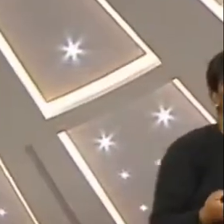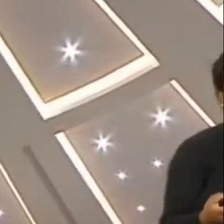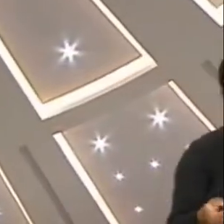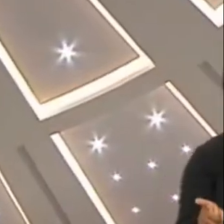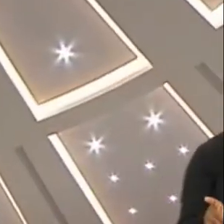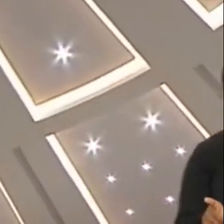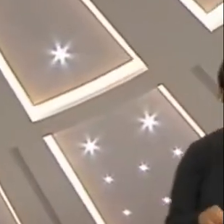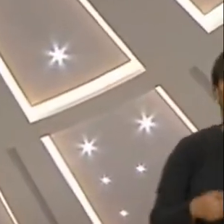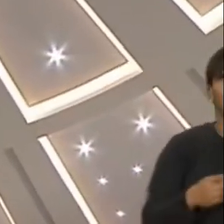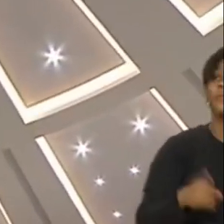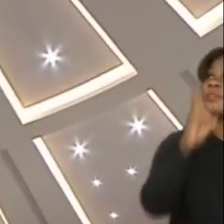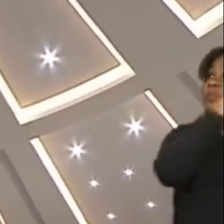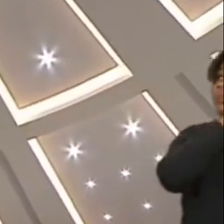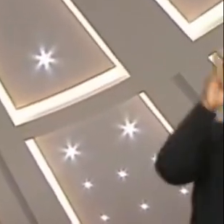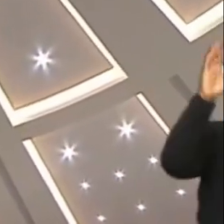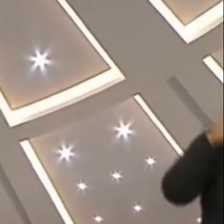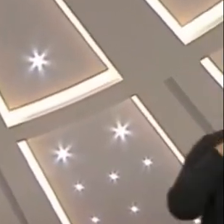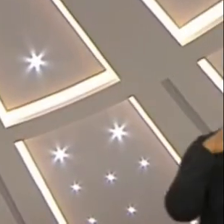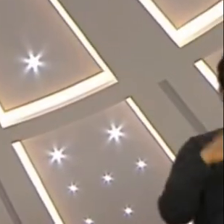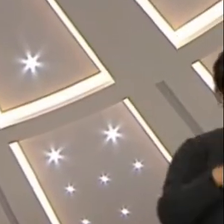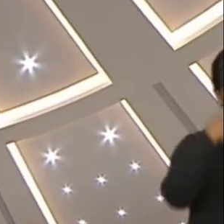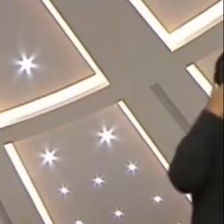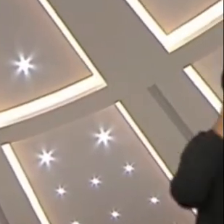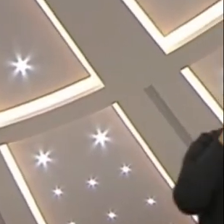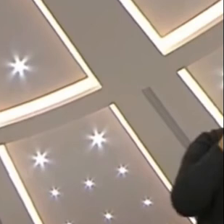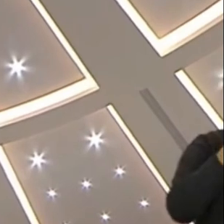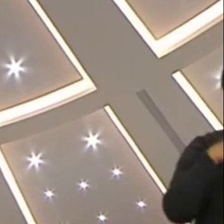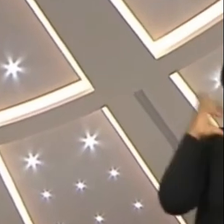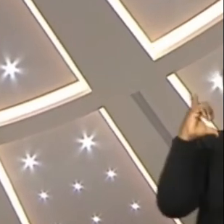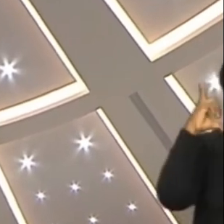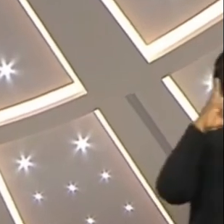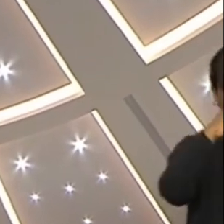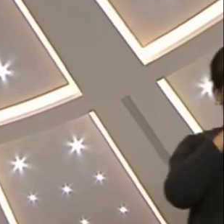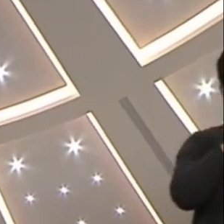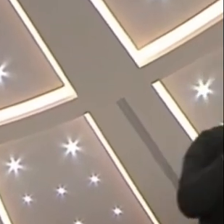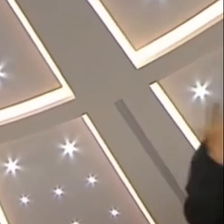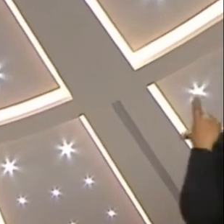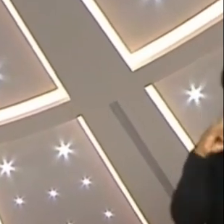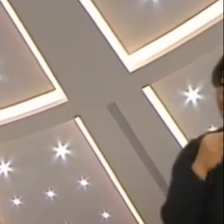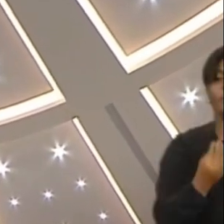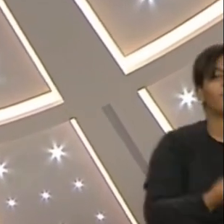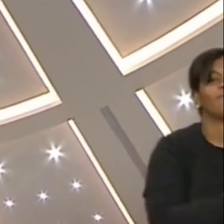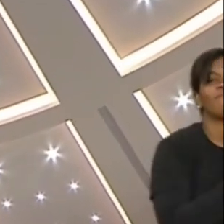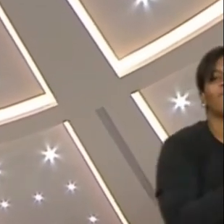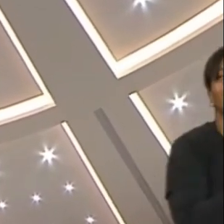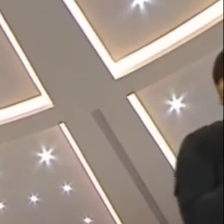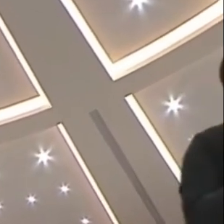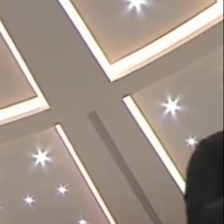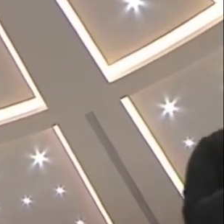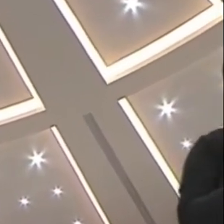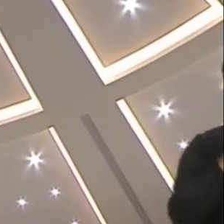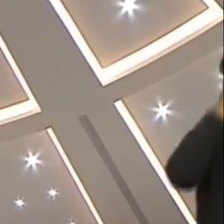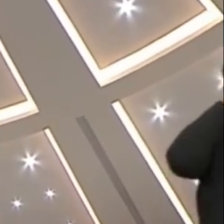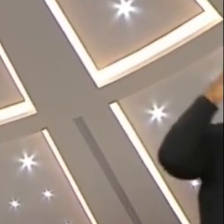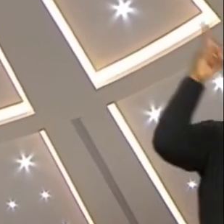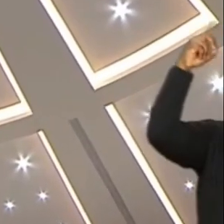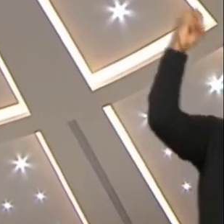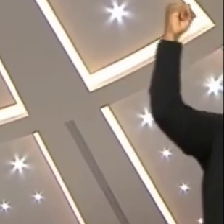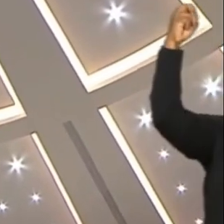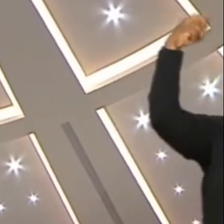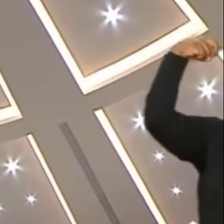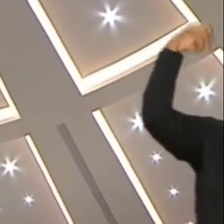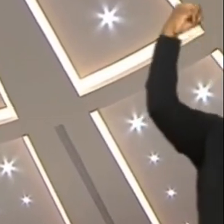Tu és tudo para mim. Sentir, não sei viver na luz do